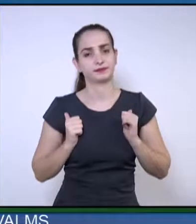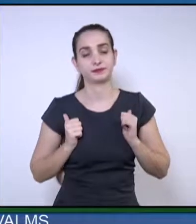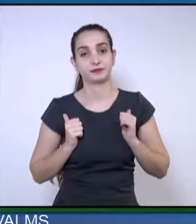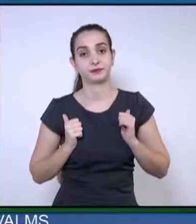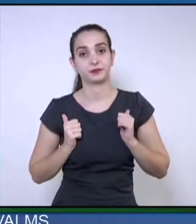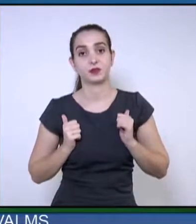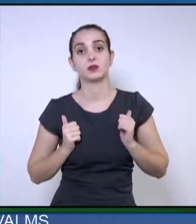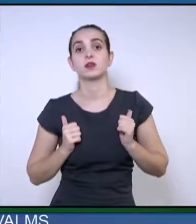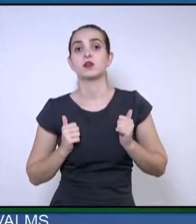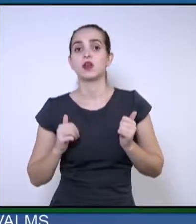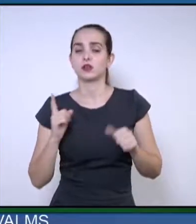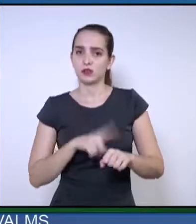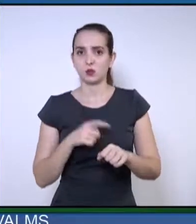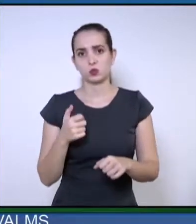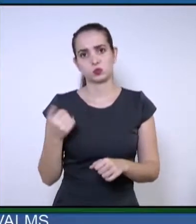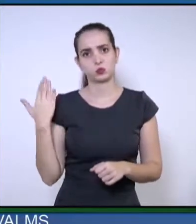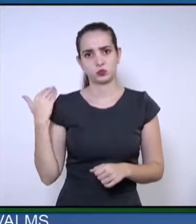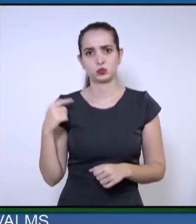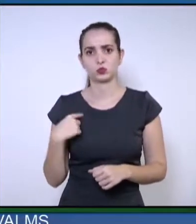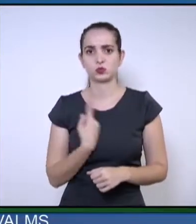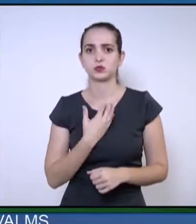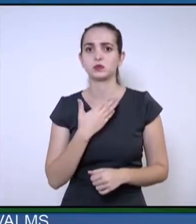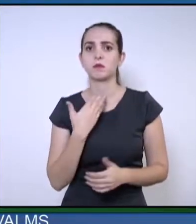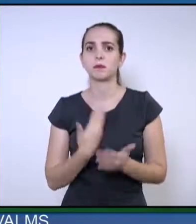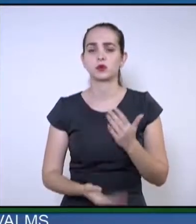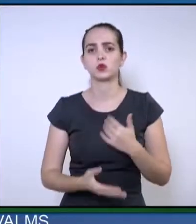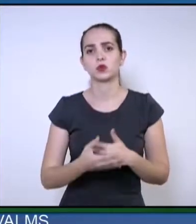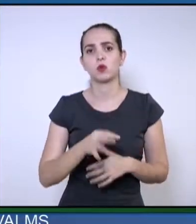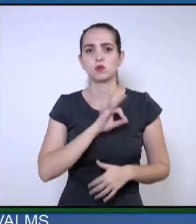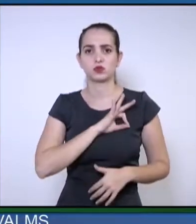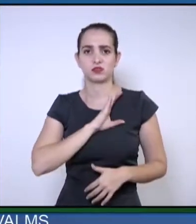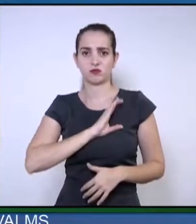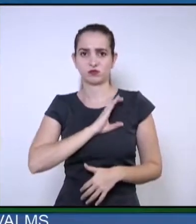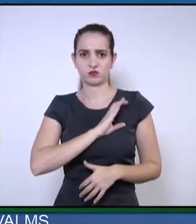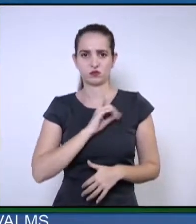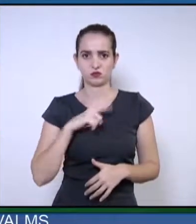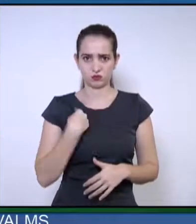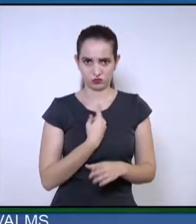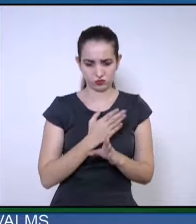aqui, assassinado, policial civil aqui nas fronteiras.